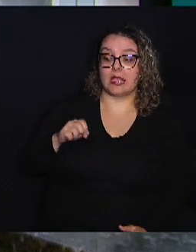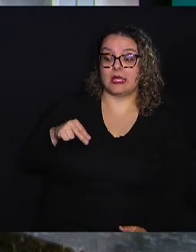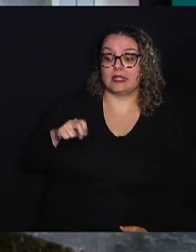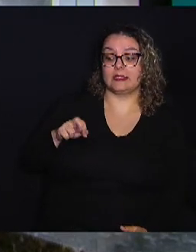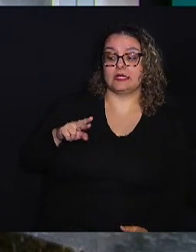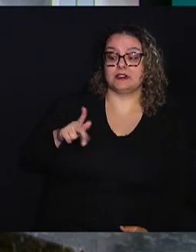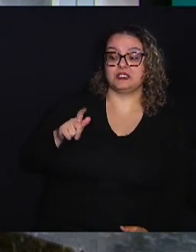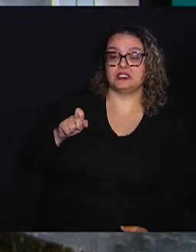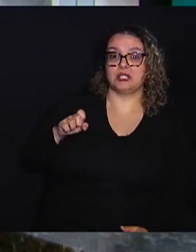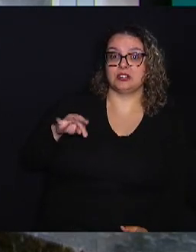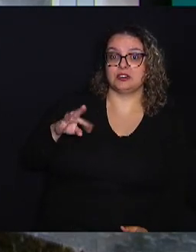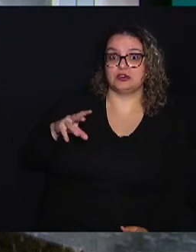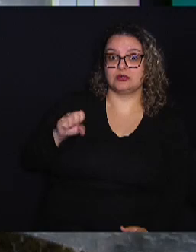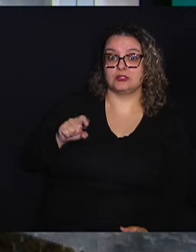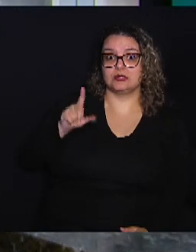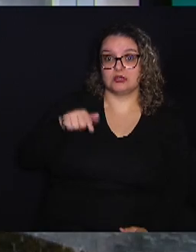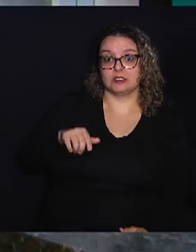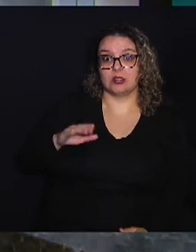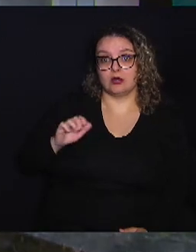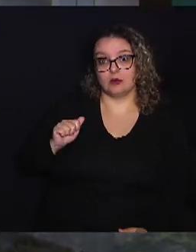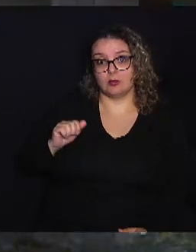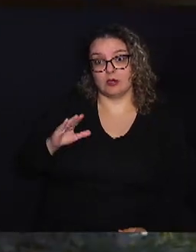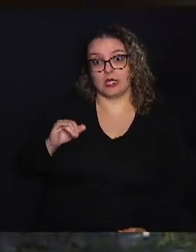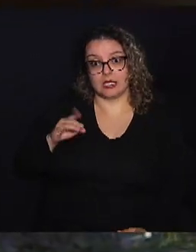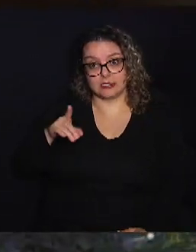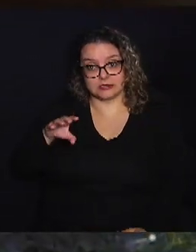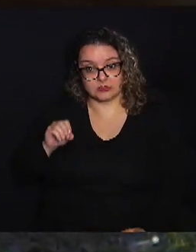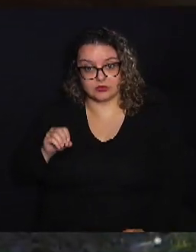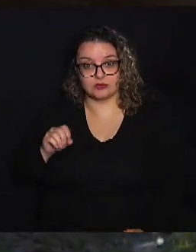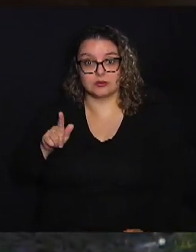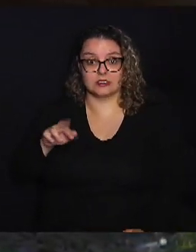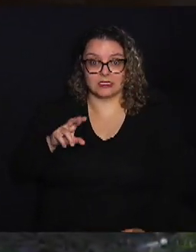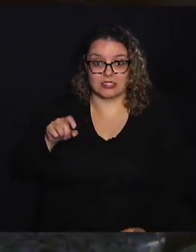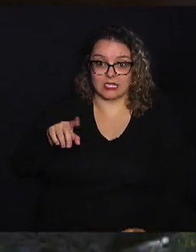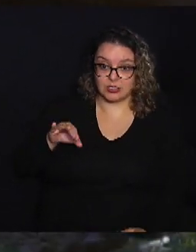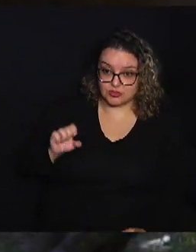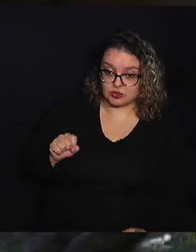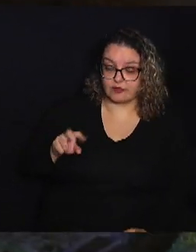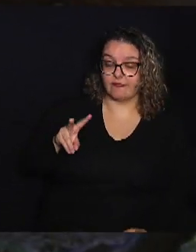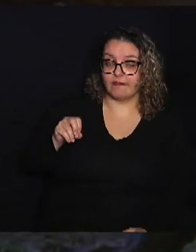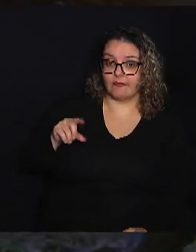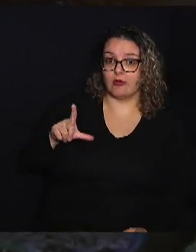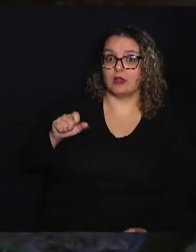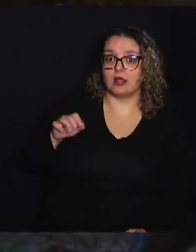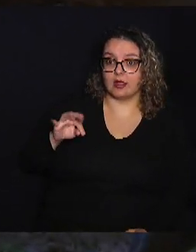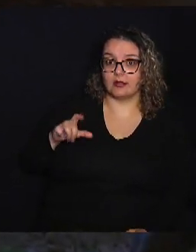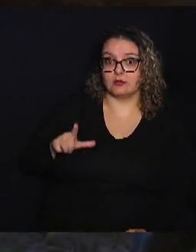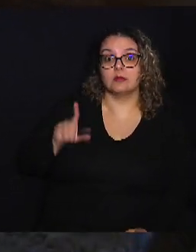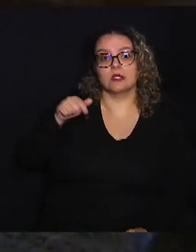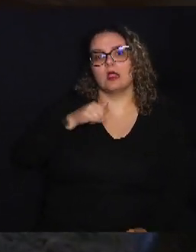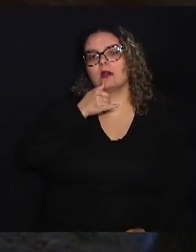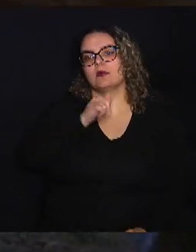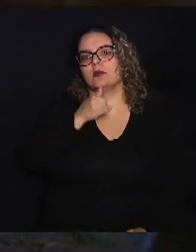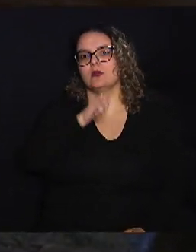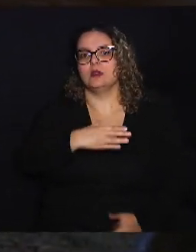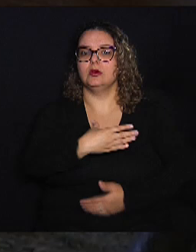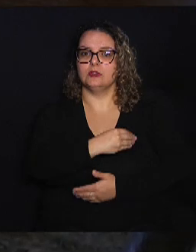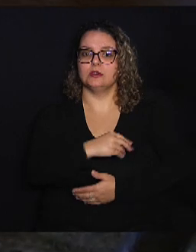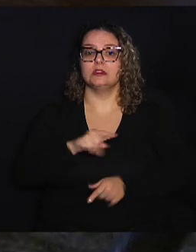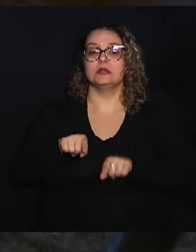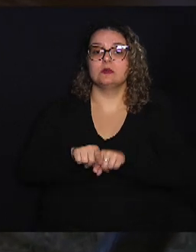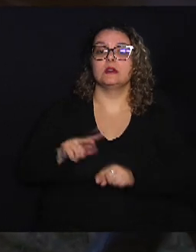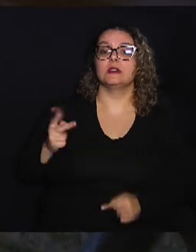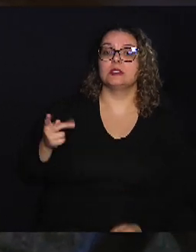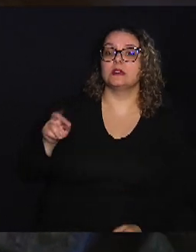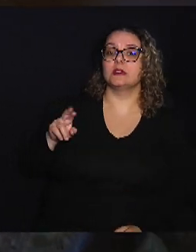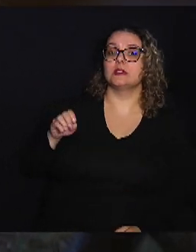que são os ácidos graxos voláteis, que a gente sabe que é a principal fonte de energia para os mamíferos herbívoros. E